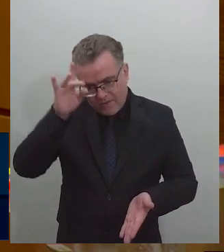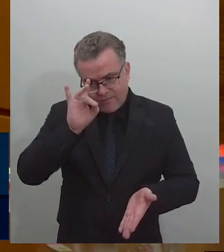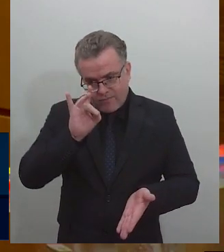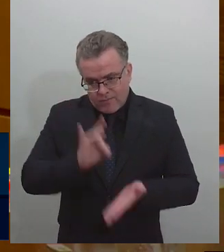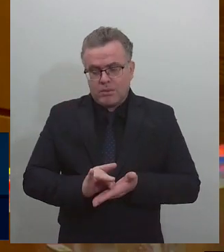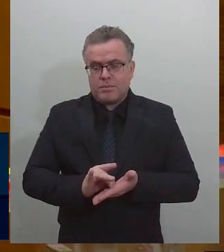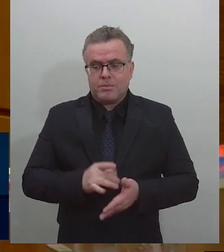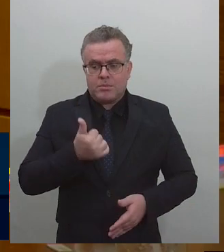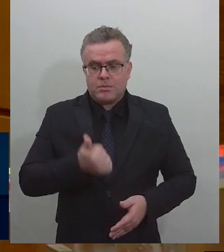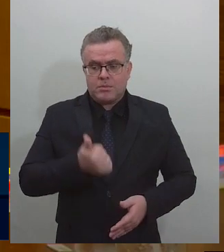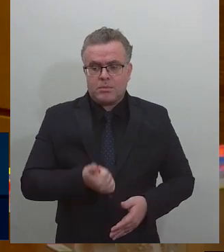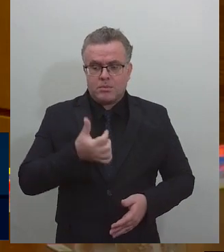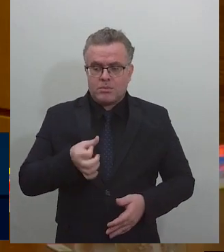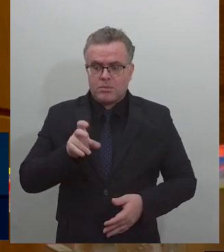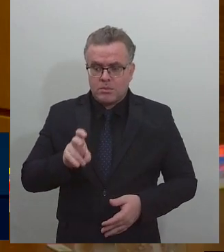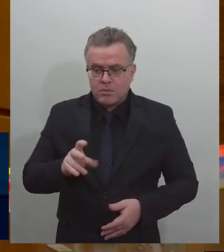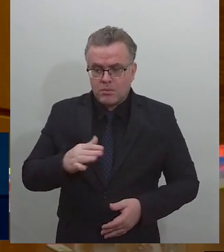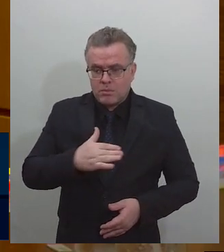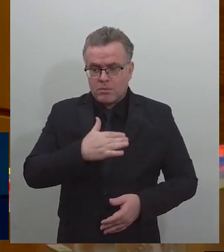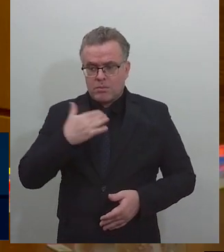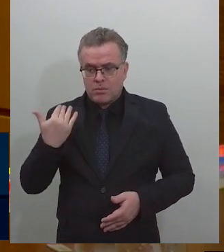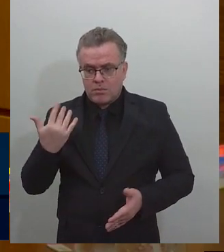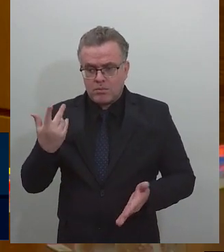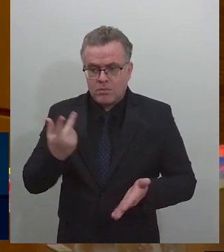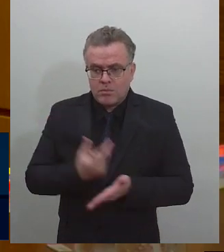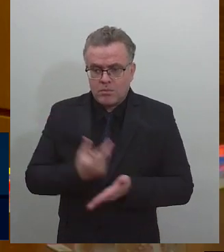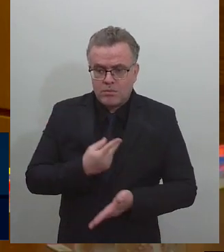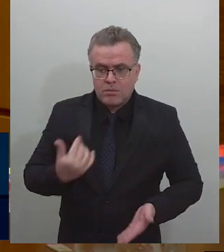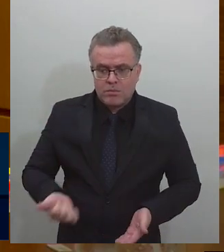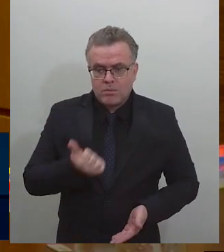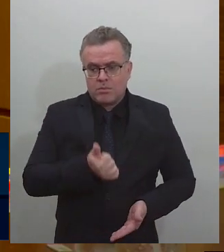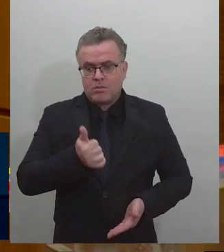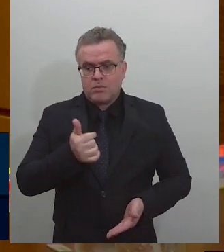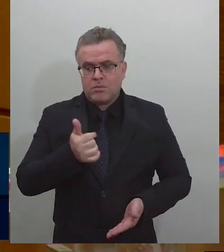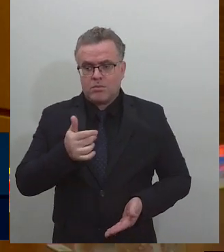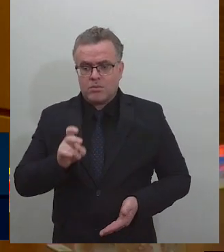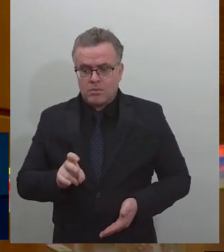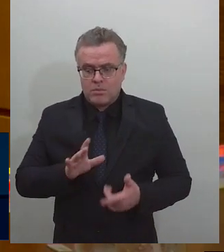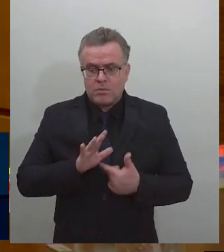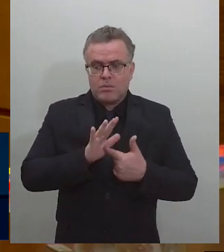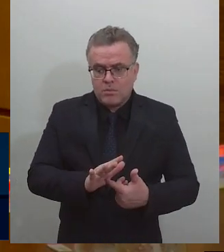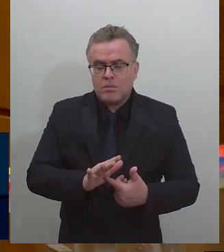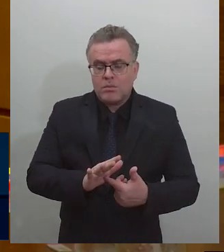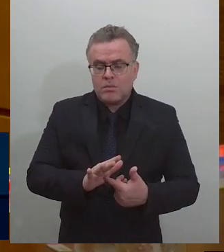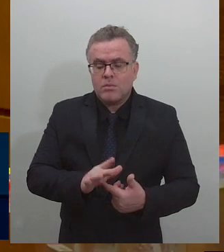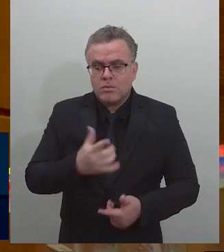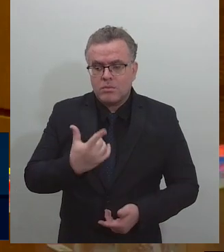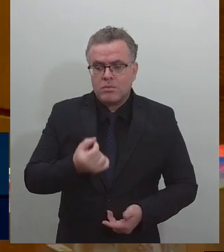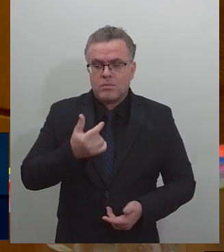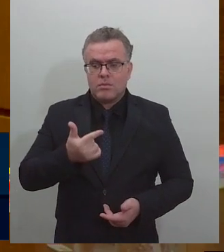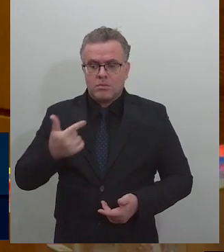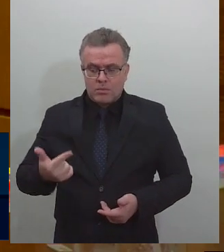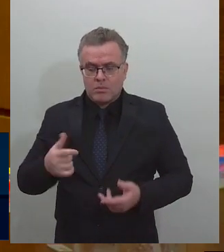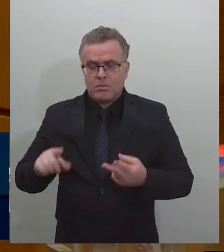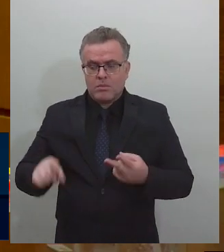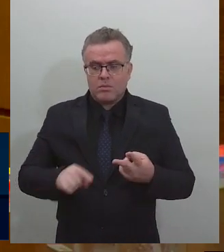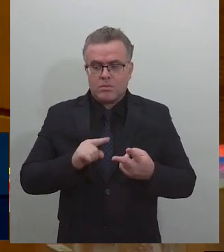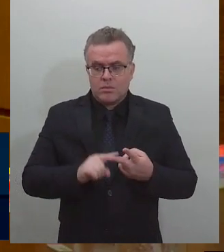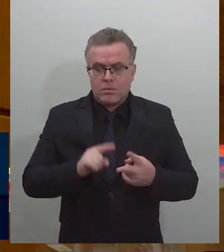quais 115 foram em 2022 e 50 já